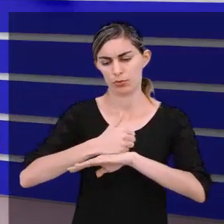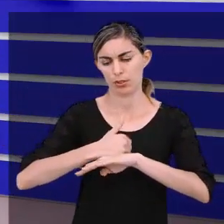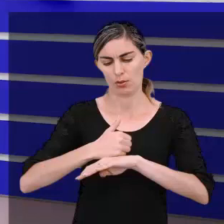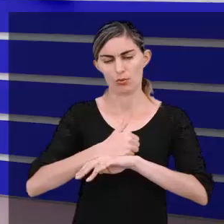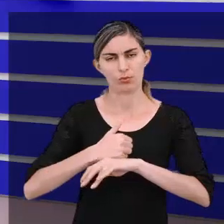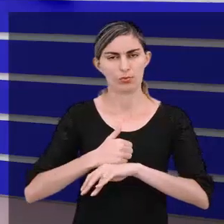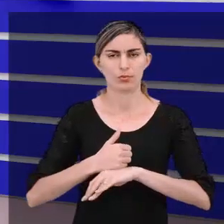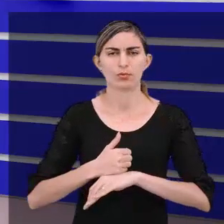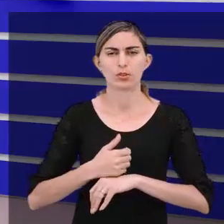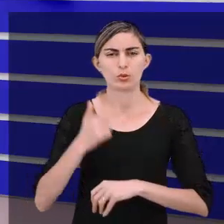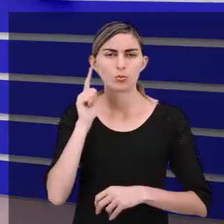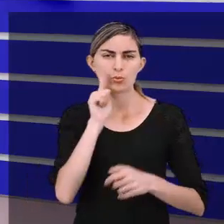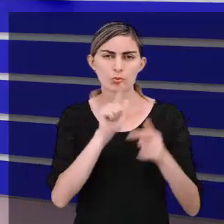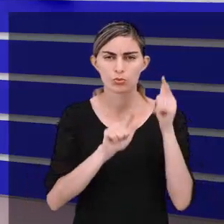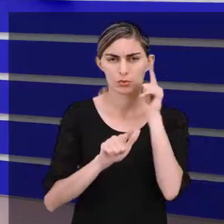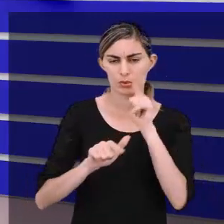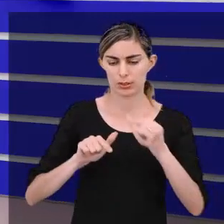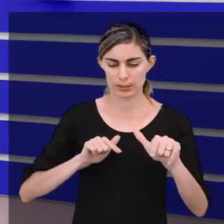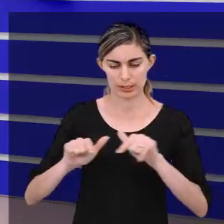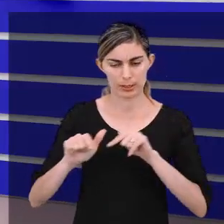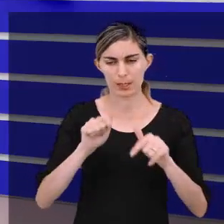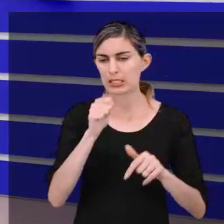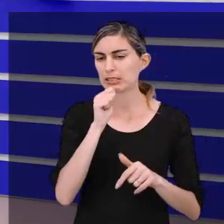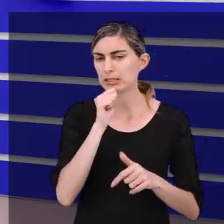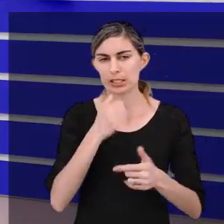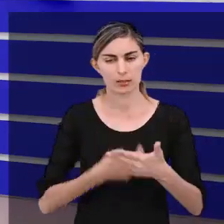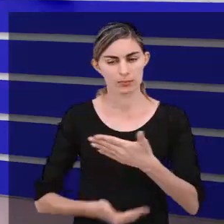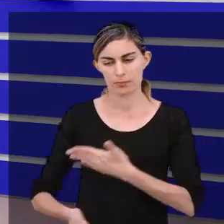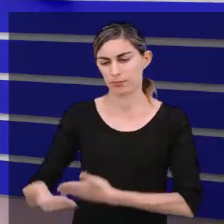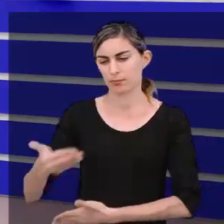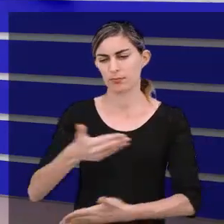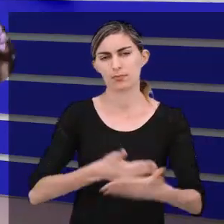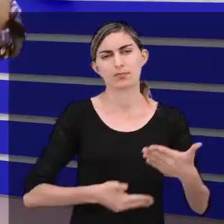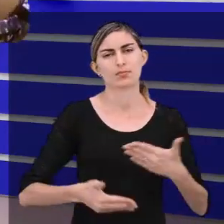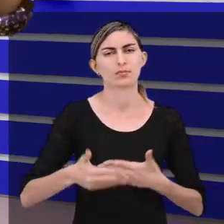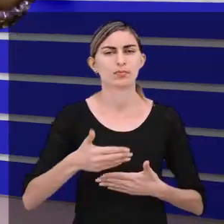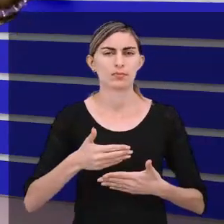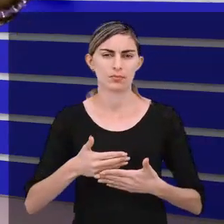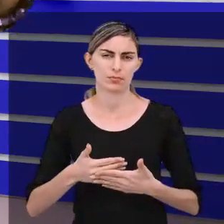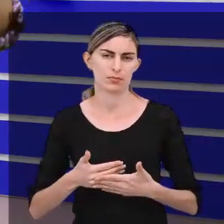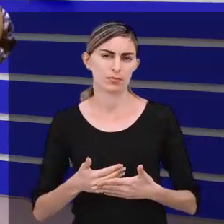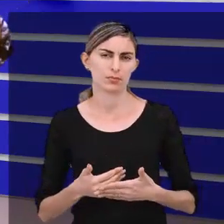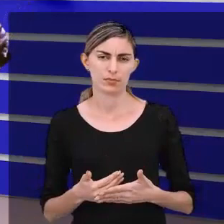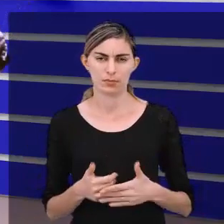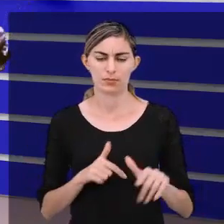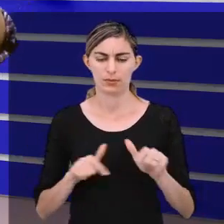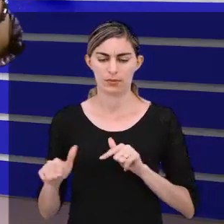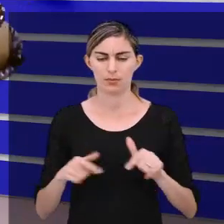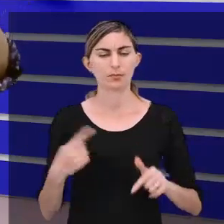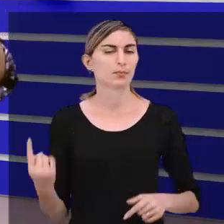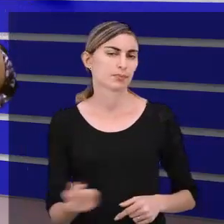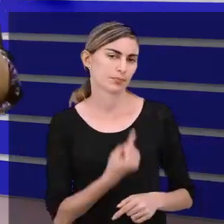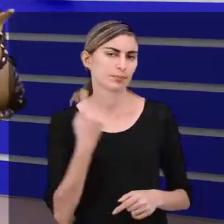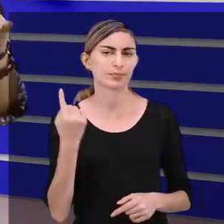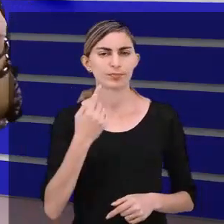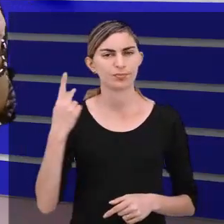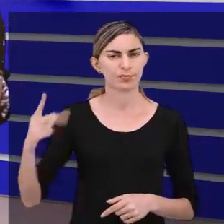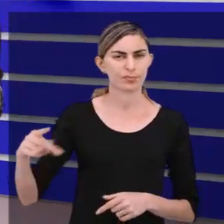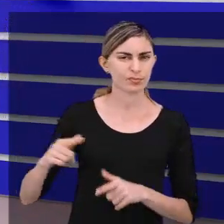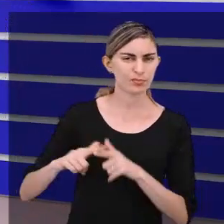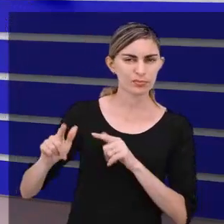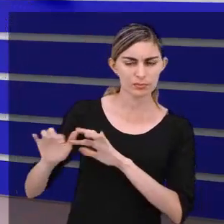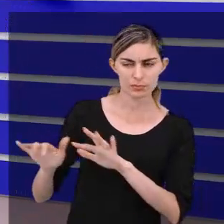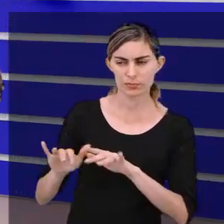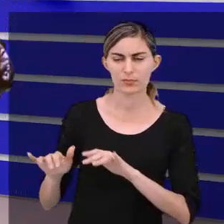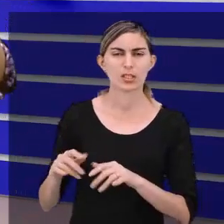profissional que ele consiga trabalhar sem se relacionar. Aí você diz assim, não, mas tem aquele que trabalha sozinho lá, que é um